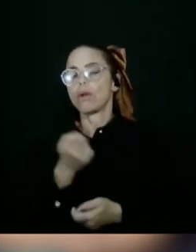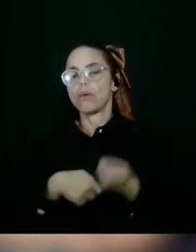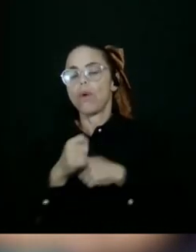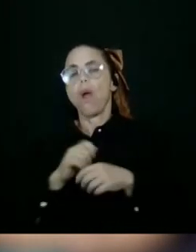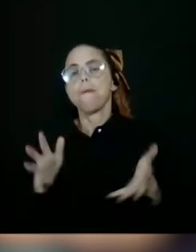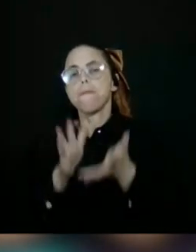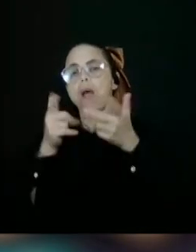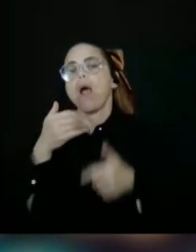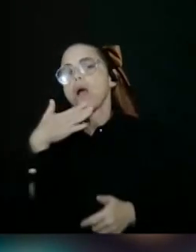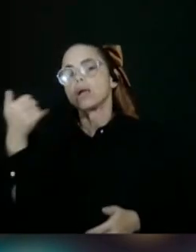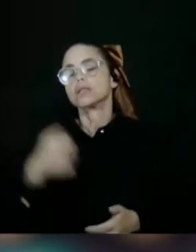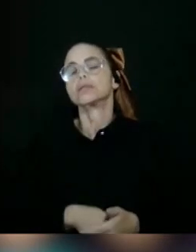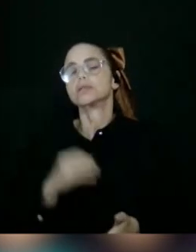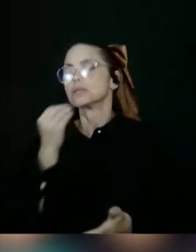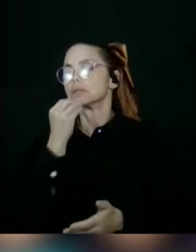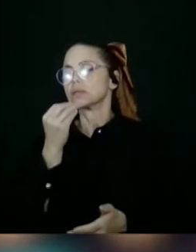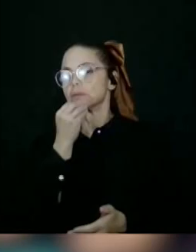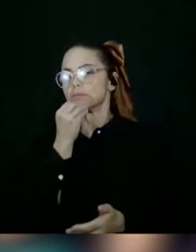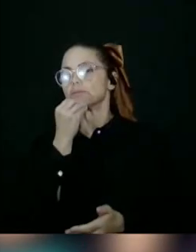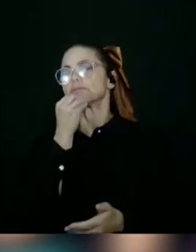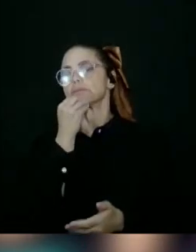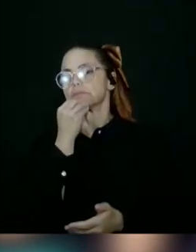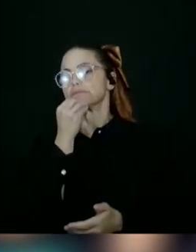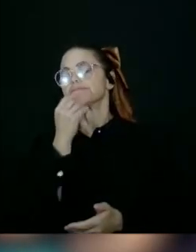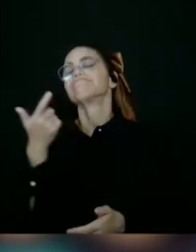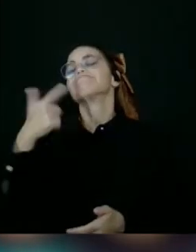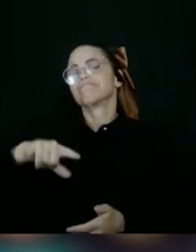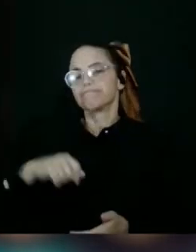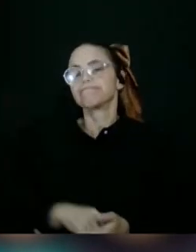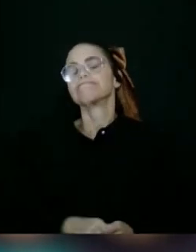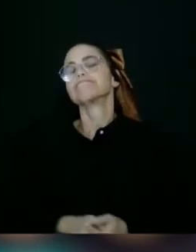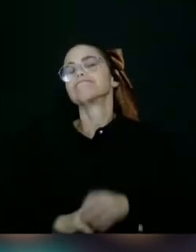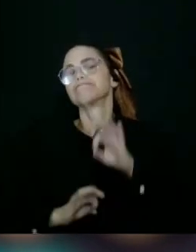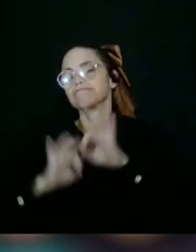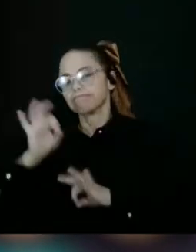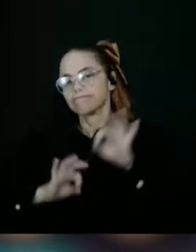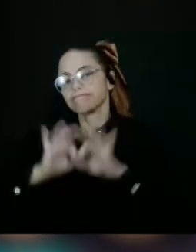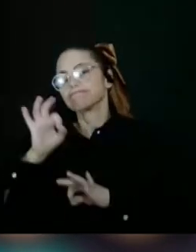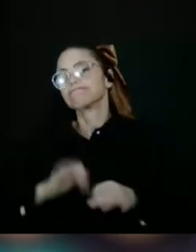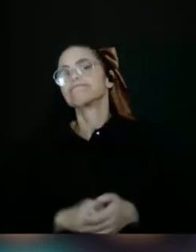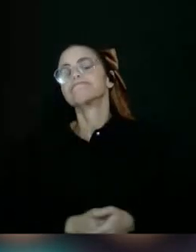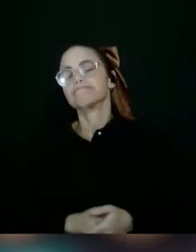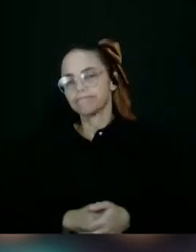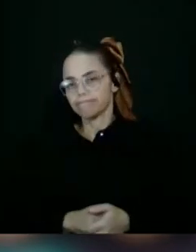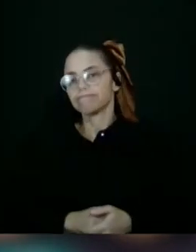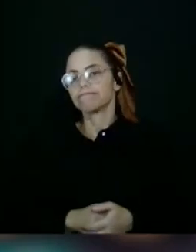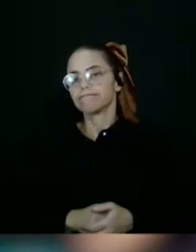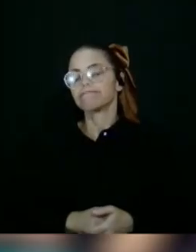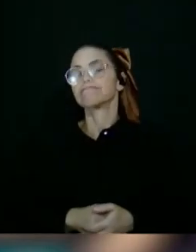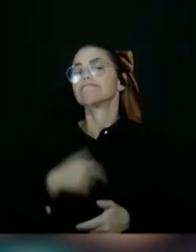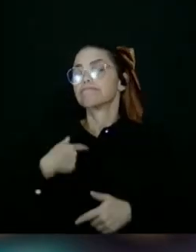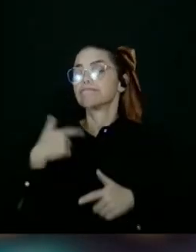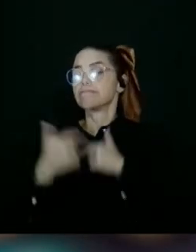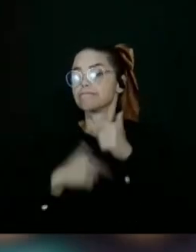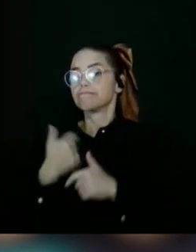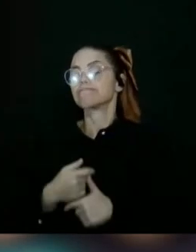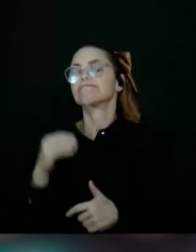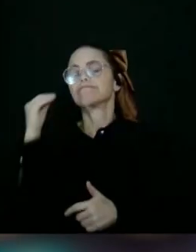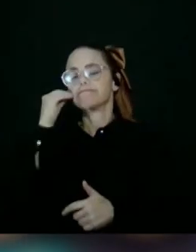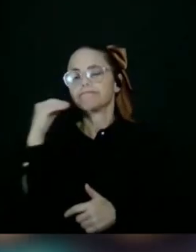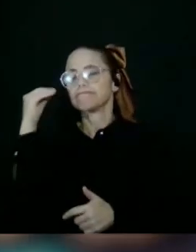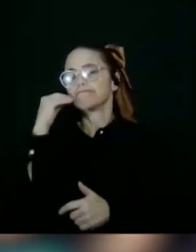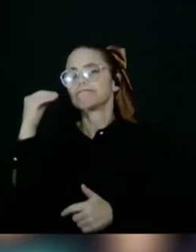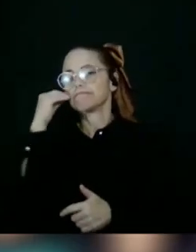essas oportunidades? De novo, se preparando, fazendo a sua lição de casa e tentando